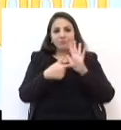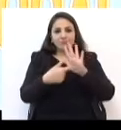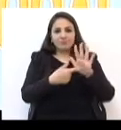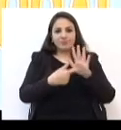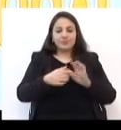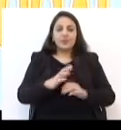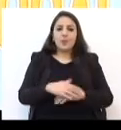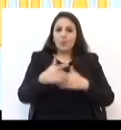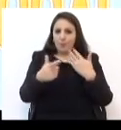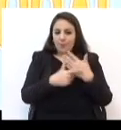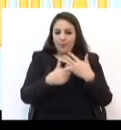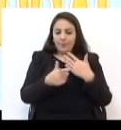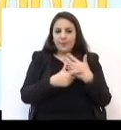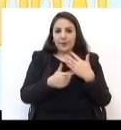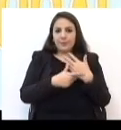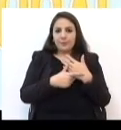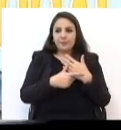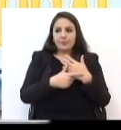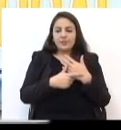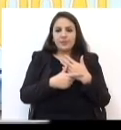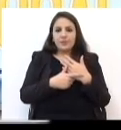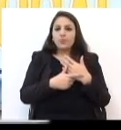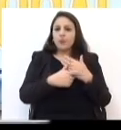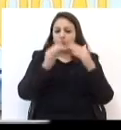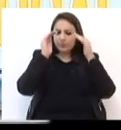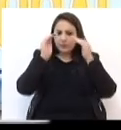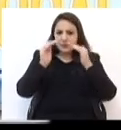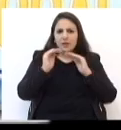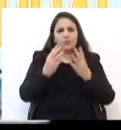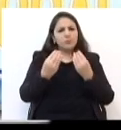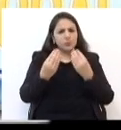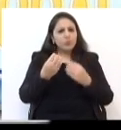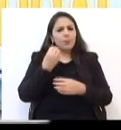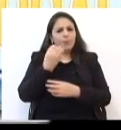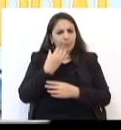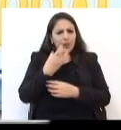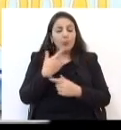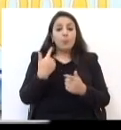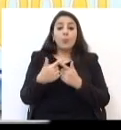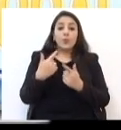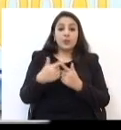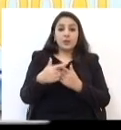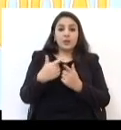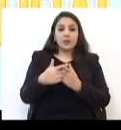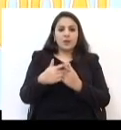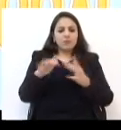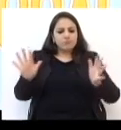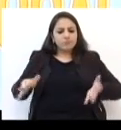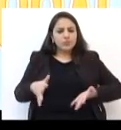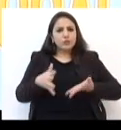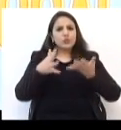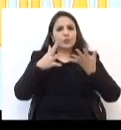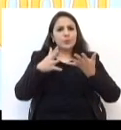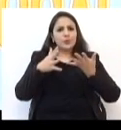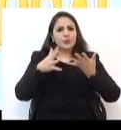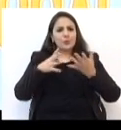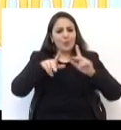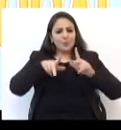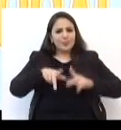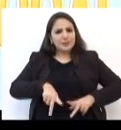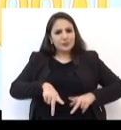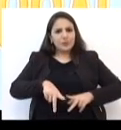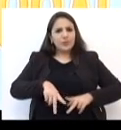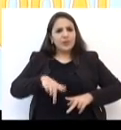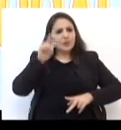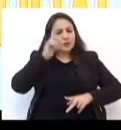O papel desse programa foi cumprido e muito bem cumprido, porque ele divulgou, ele estimulou vocações,